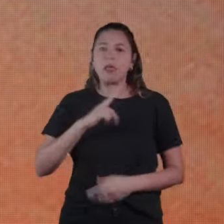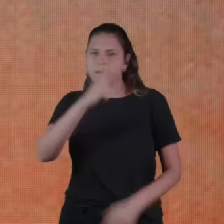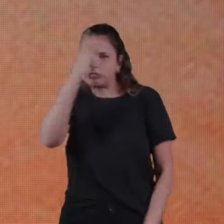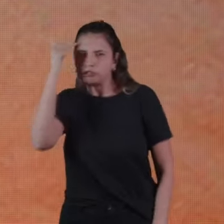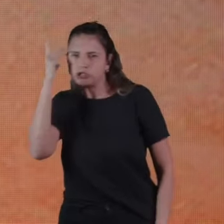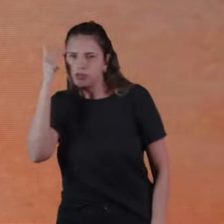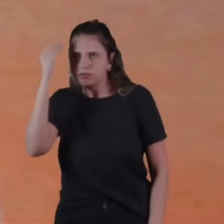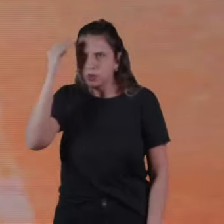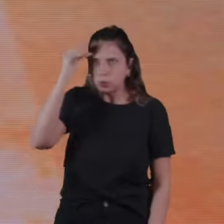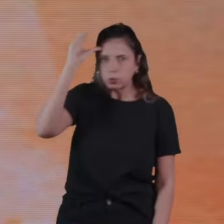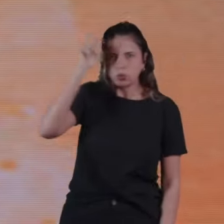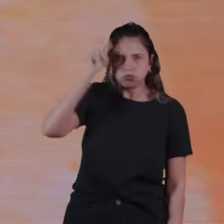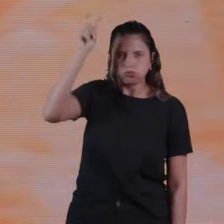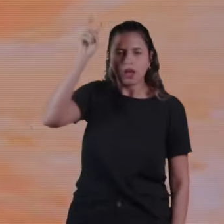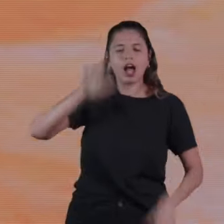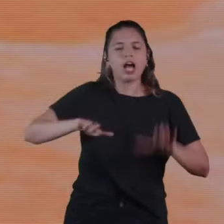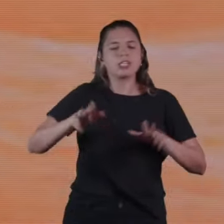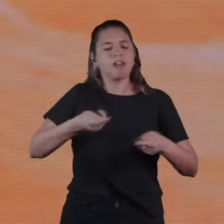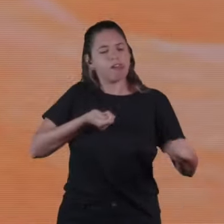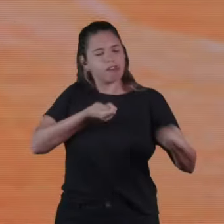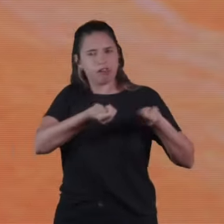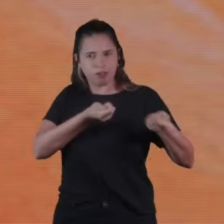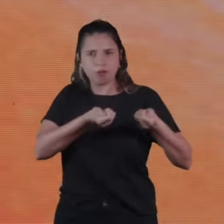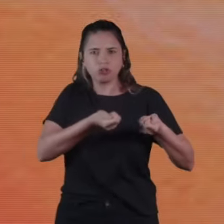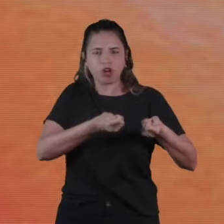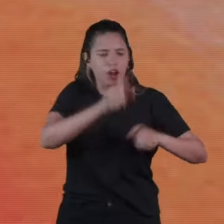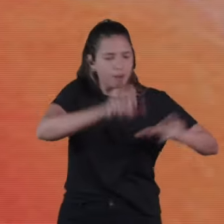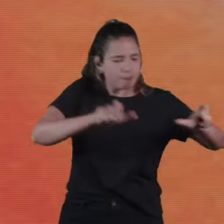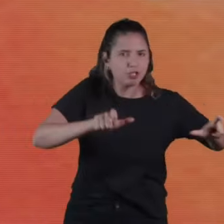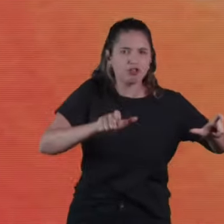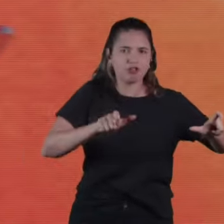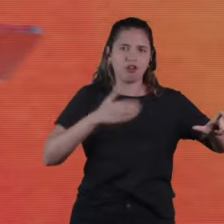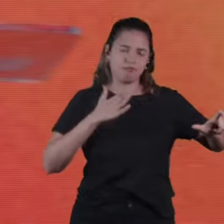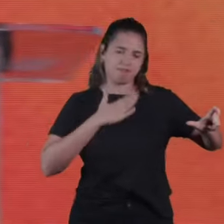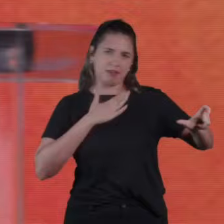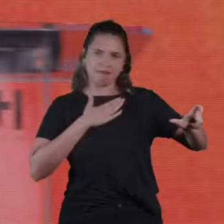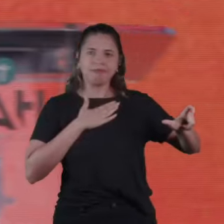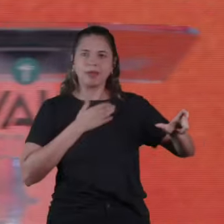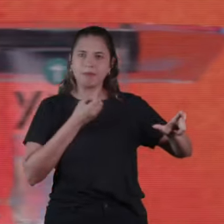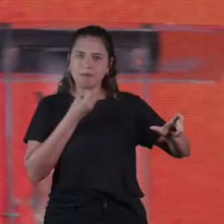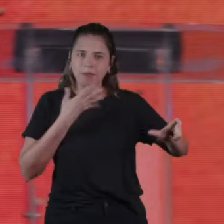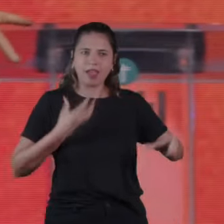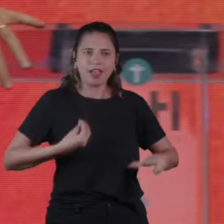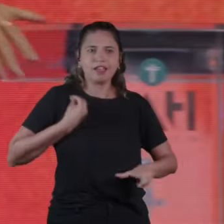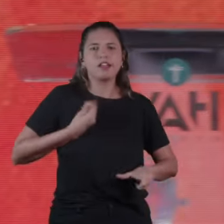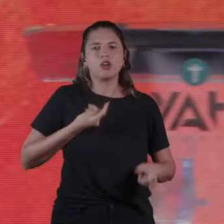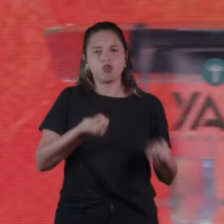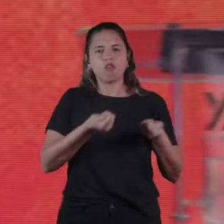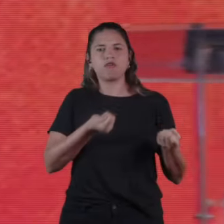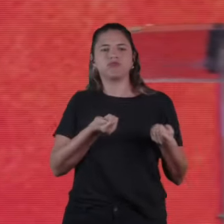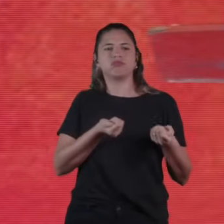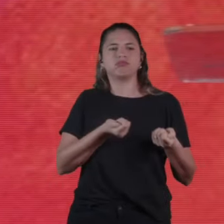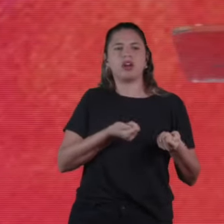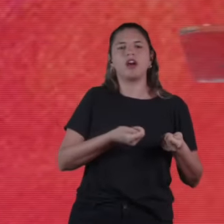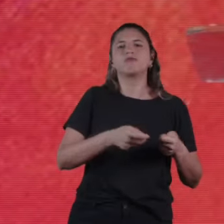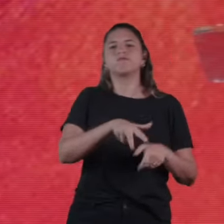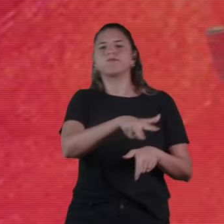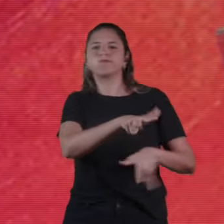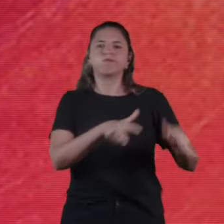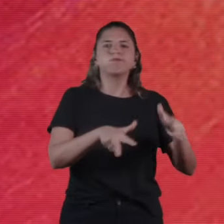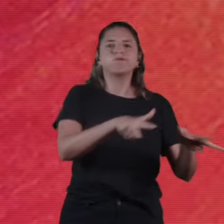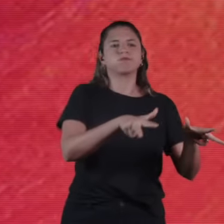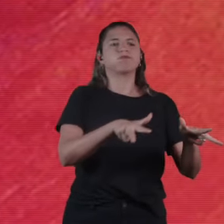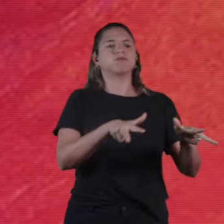mal, para manipular as pessoas, para seu próprio benefício, de uma maneira egoísta. Você pode ser bem